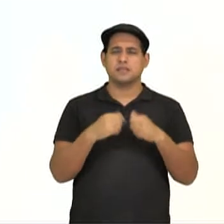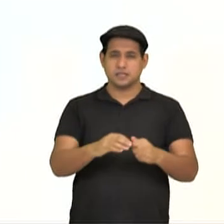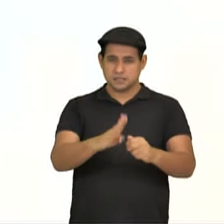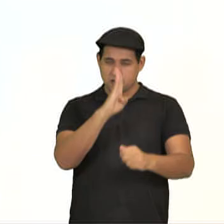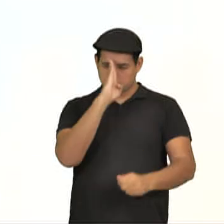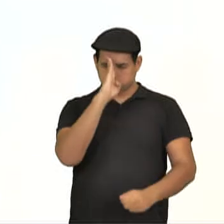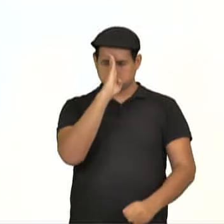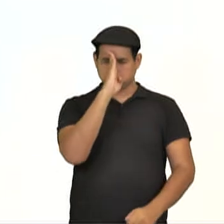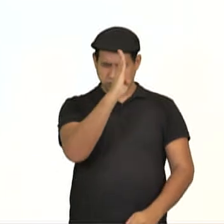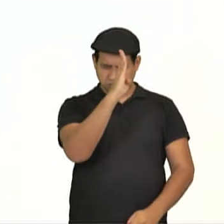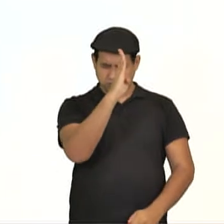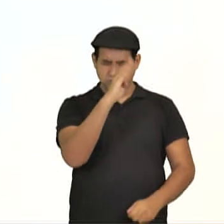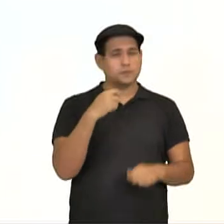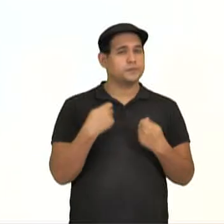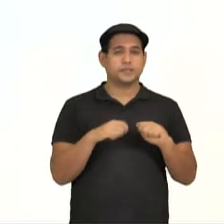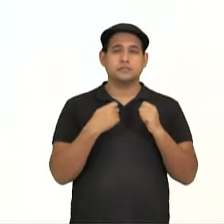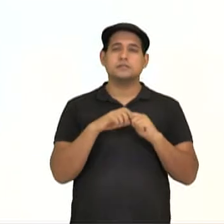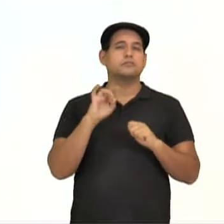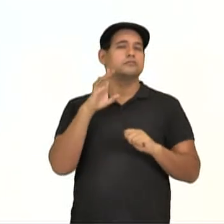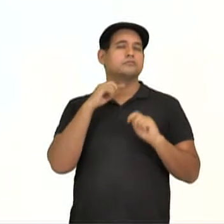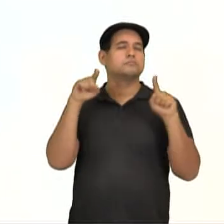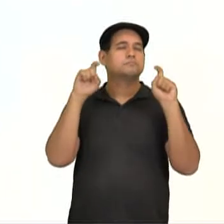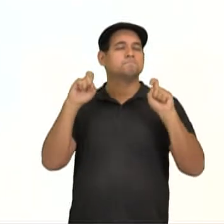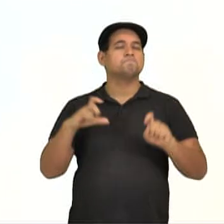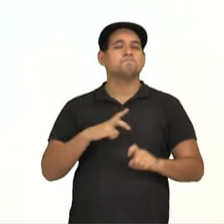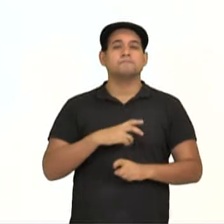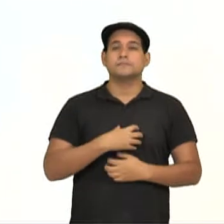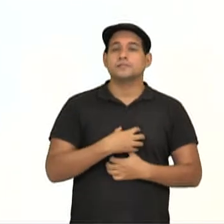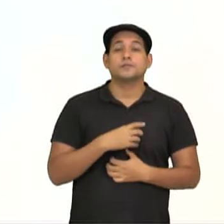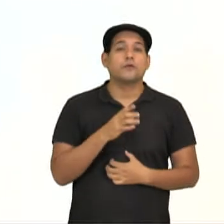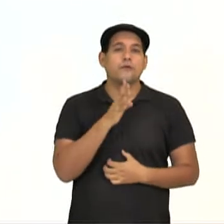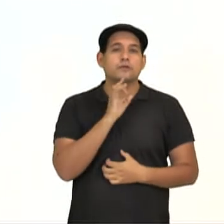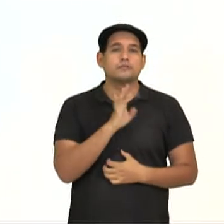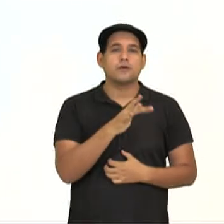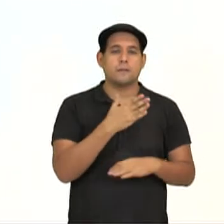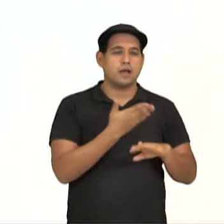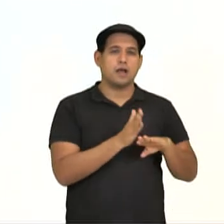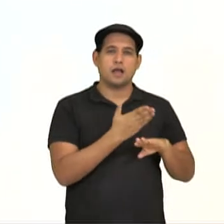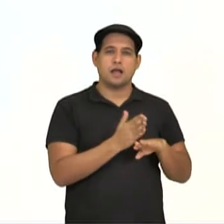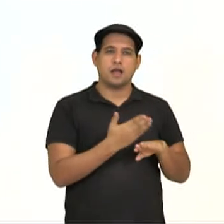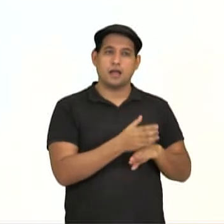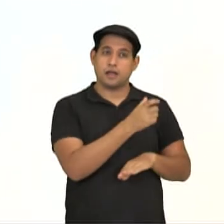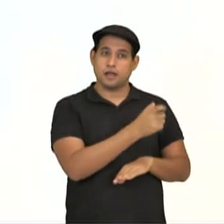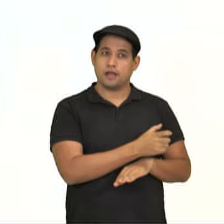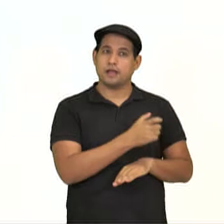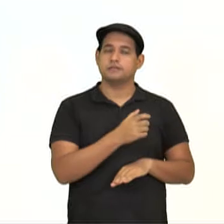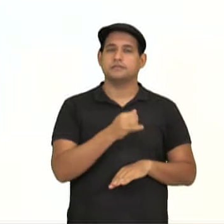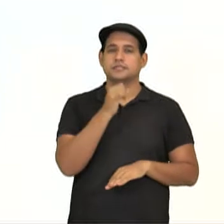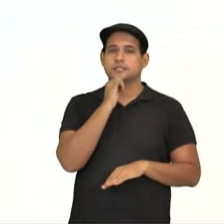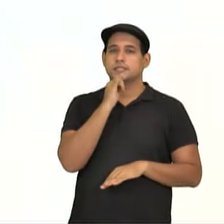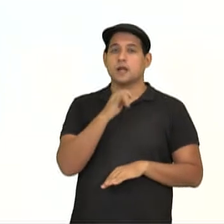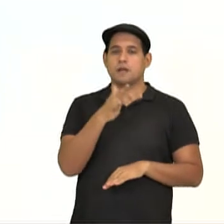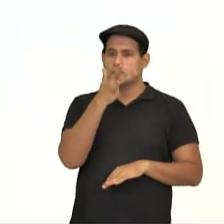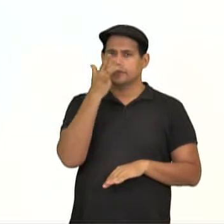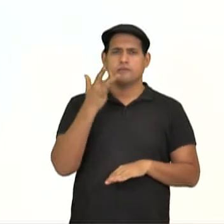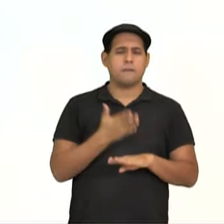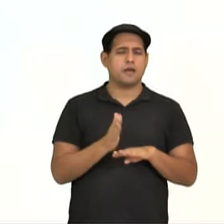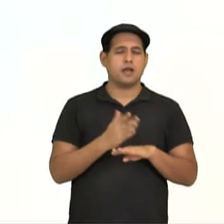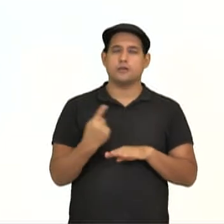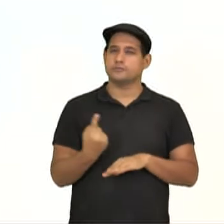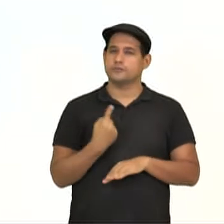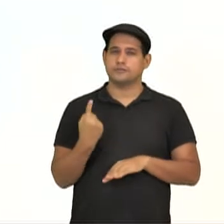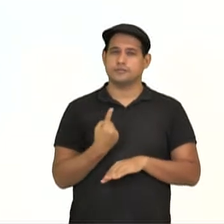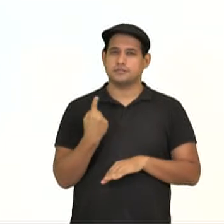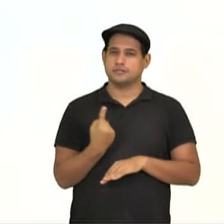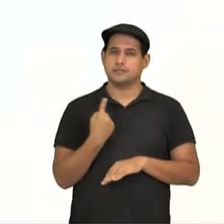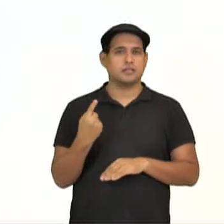contemplação, é a repetição de um som particular, só conhecido pelo praticante. Então essa pessoa ela vai praticar sozinha, não